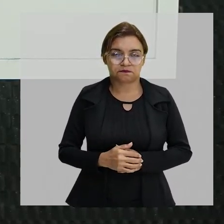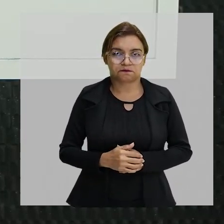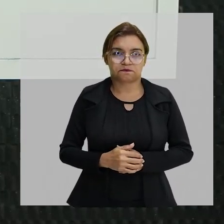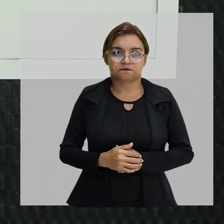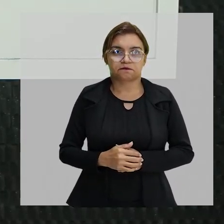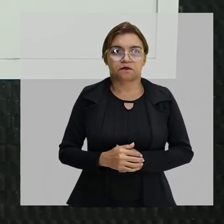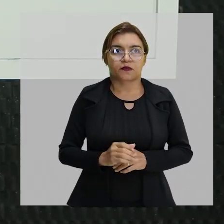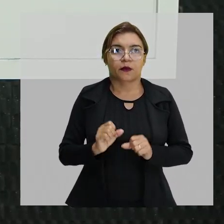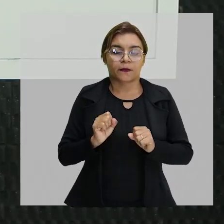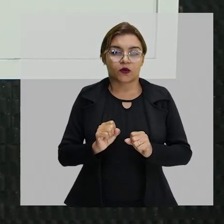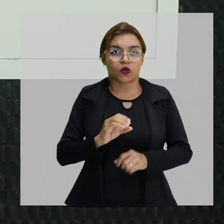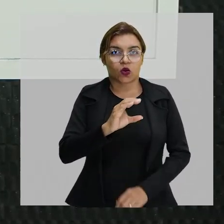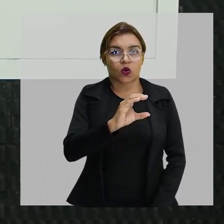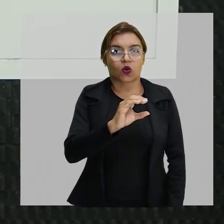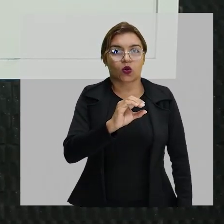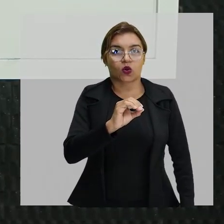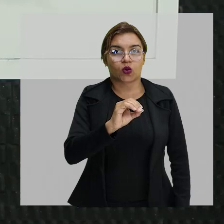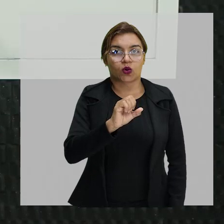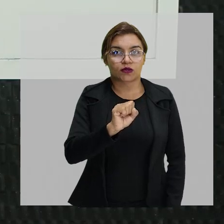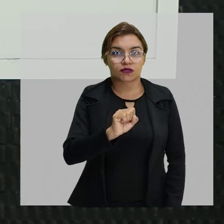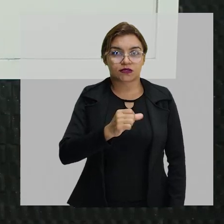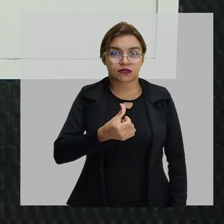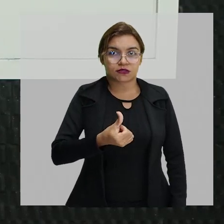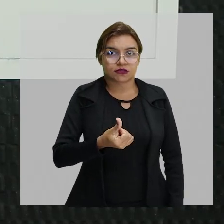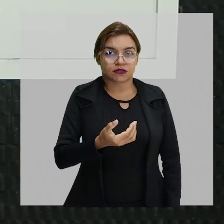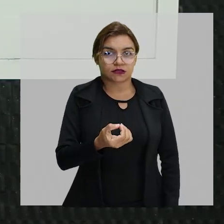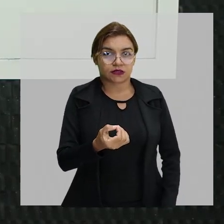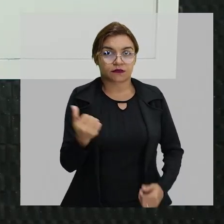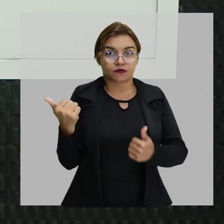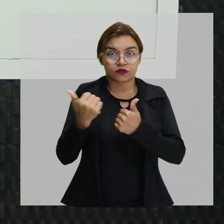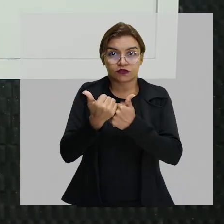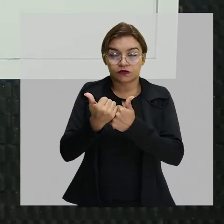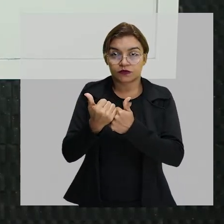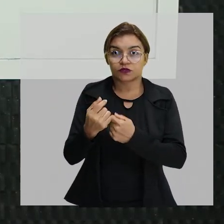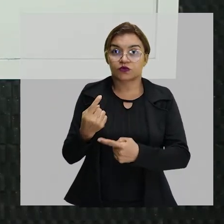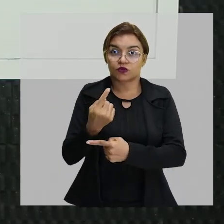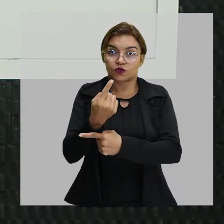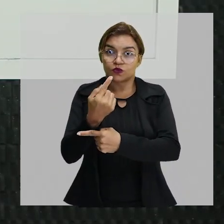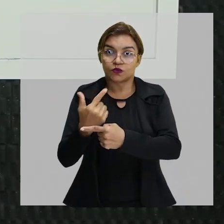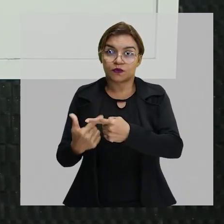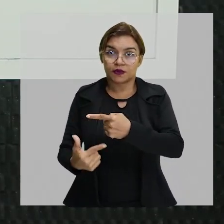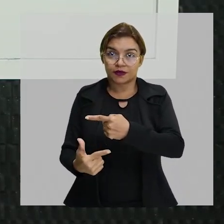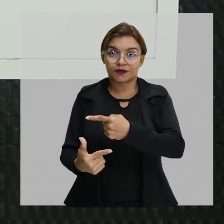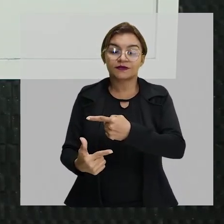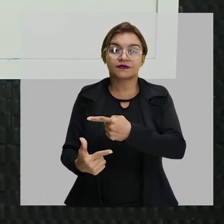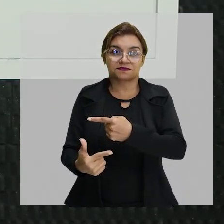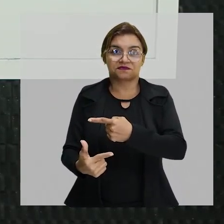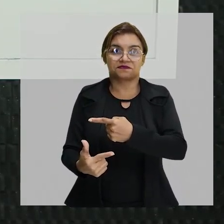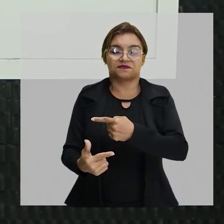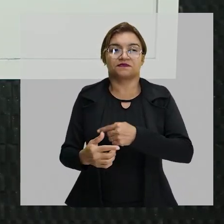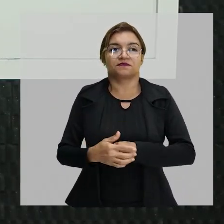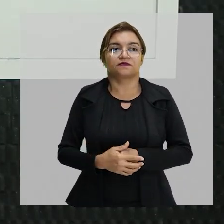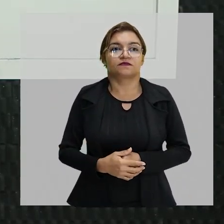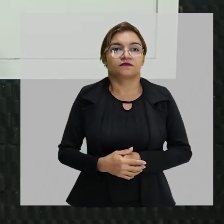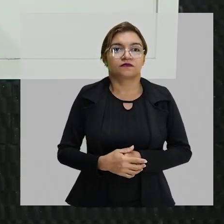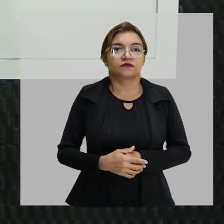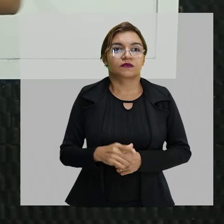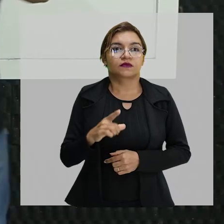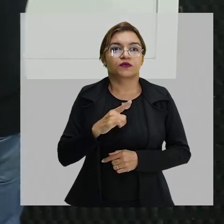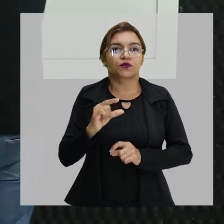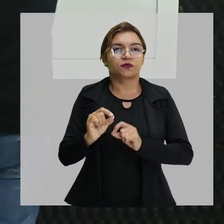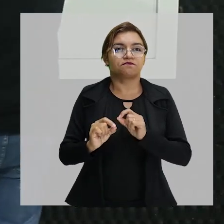pode tirar o cosseno de 60 e substituir por 1/2, né? Tá? Porque ele vale o meio. Então, você vai